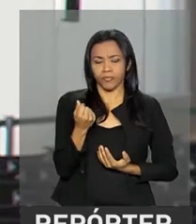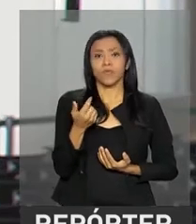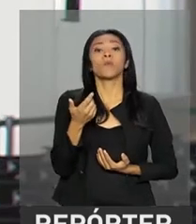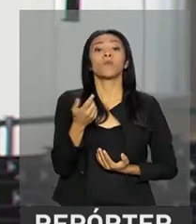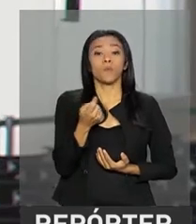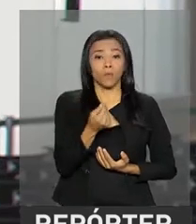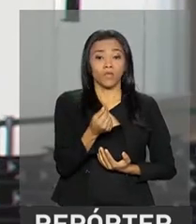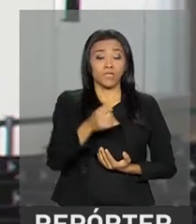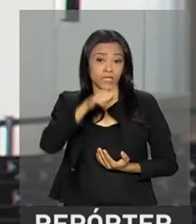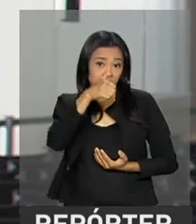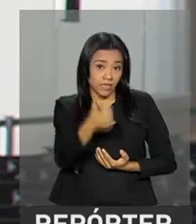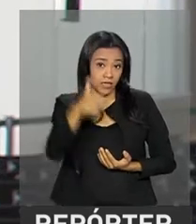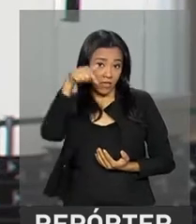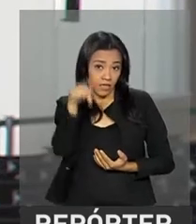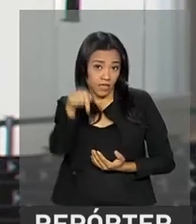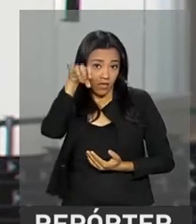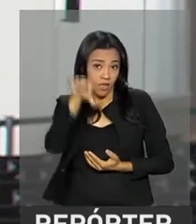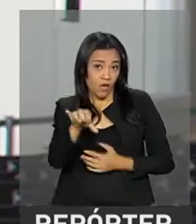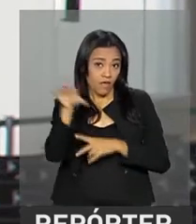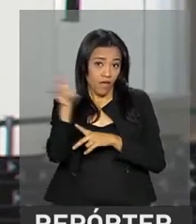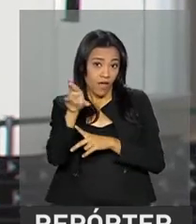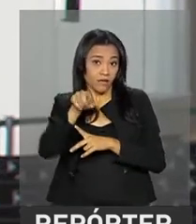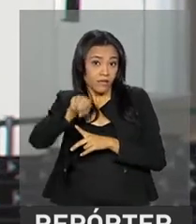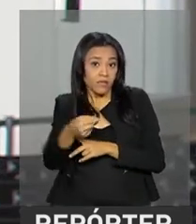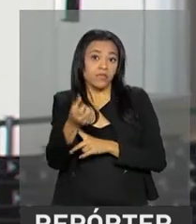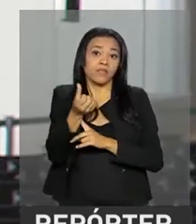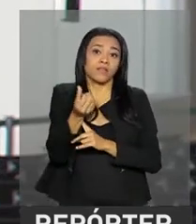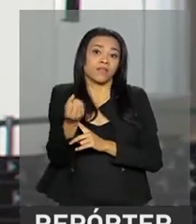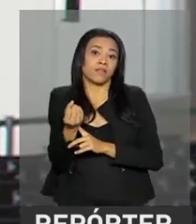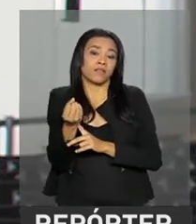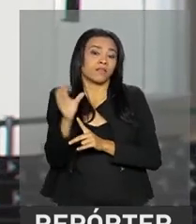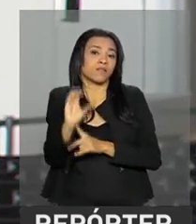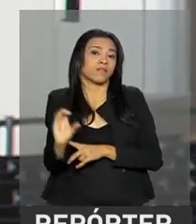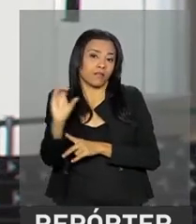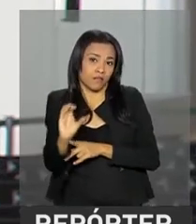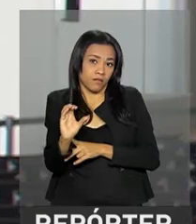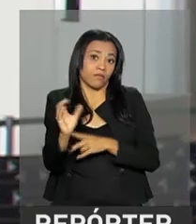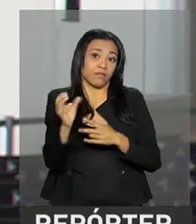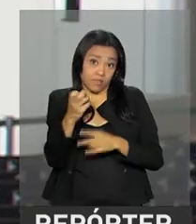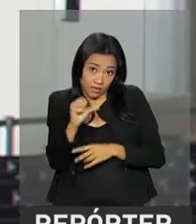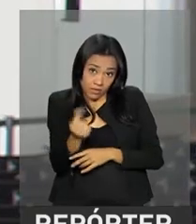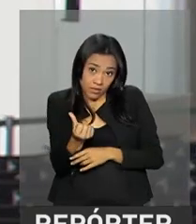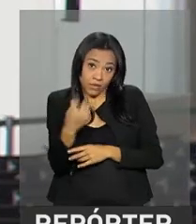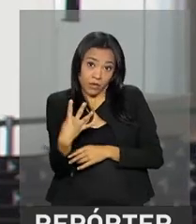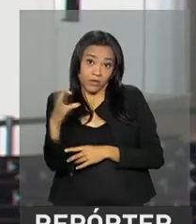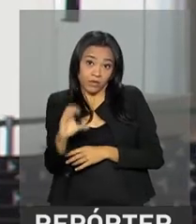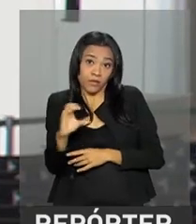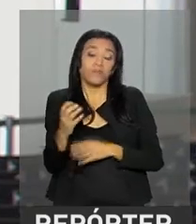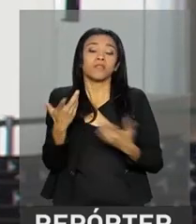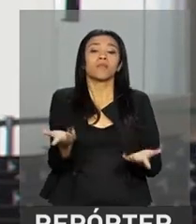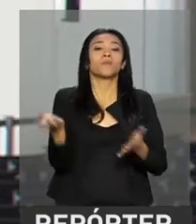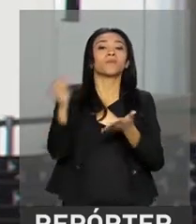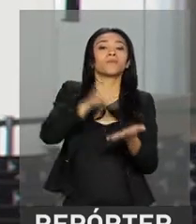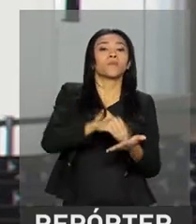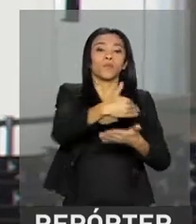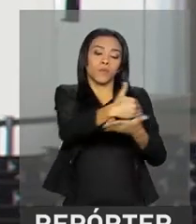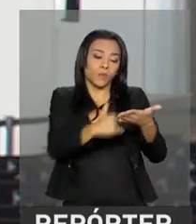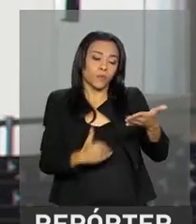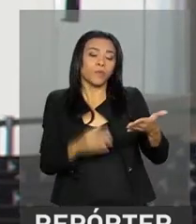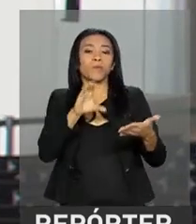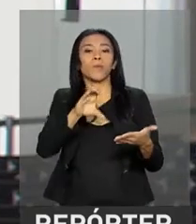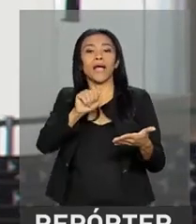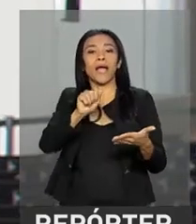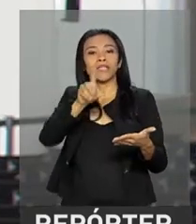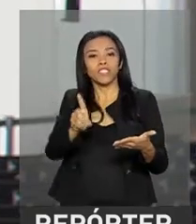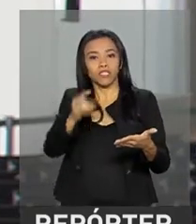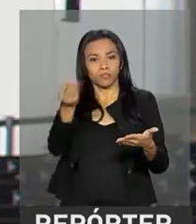de cento e setenta e nove reais e sessenta e quatro centavos já no cadastro único de programas sociais do governo federal cad único